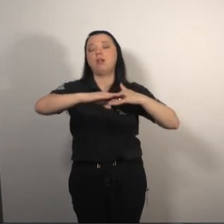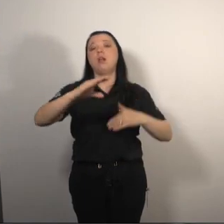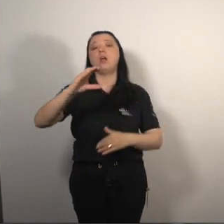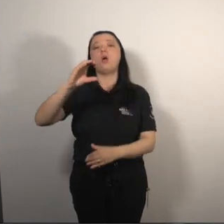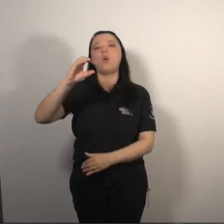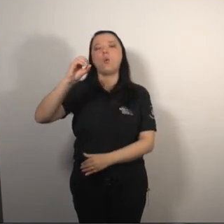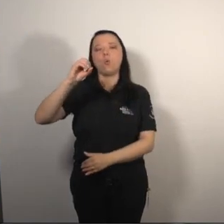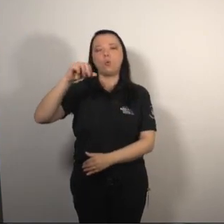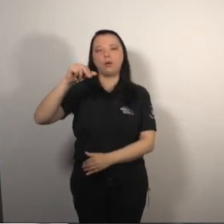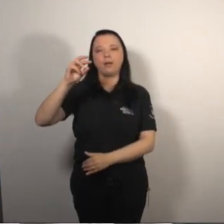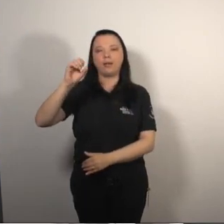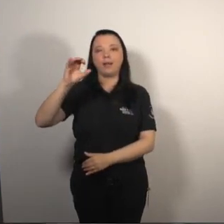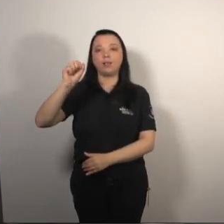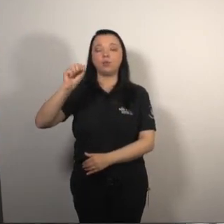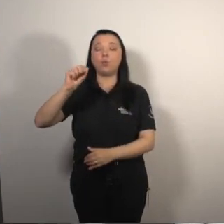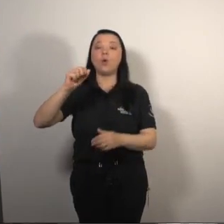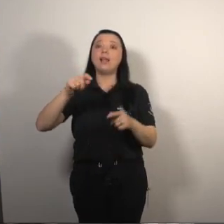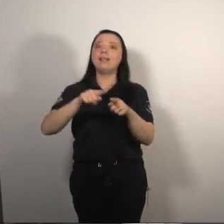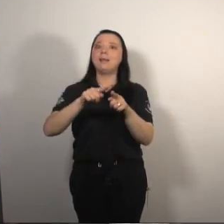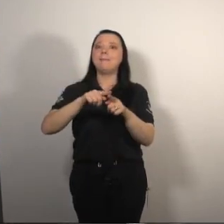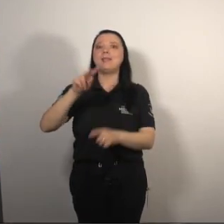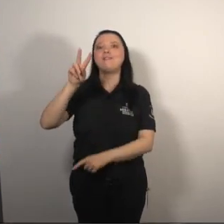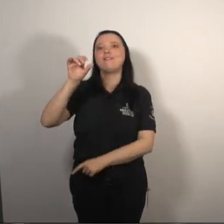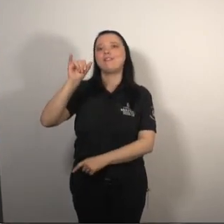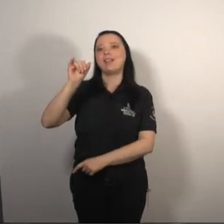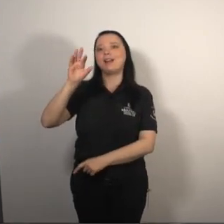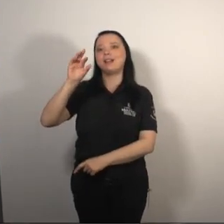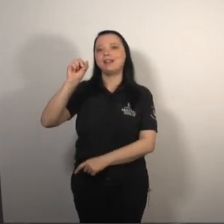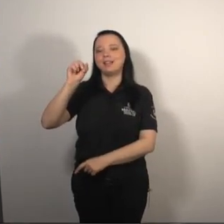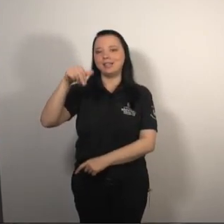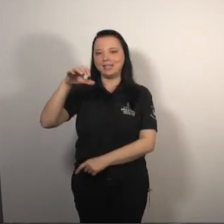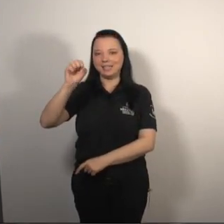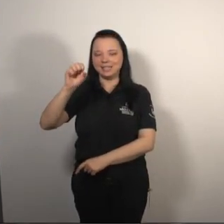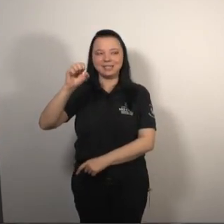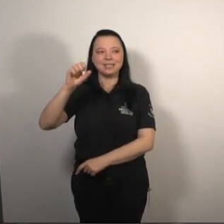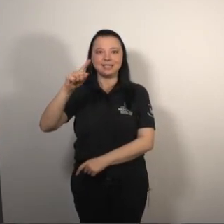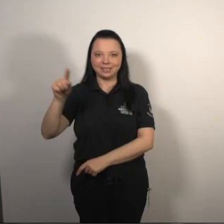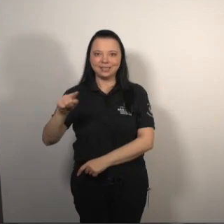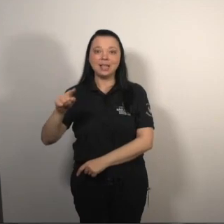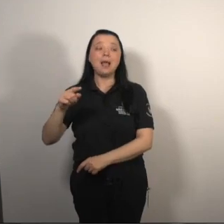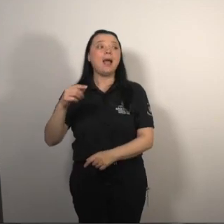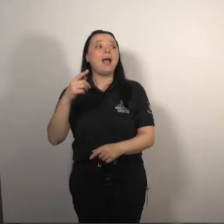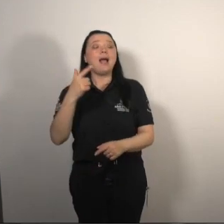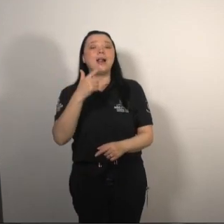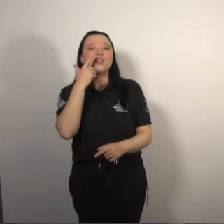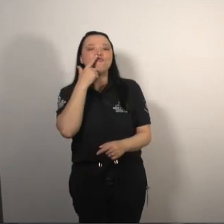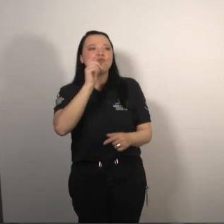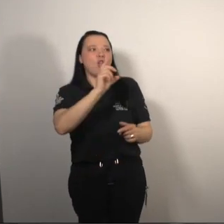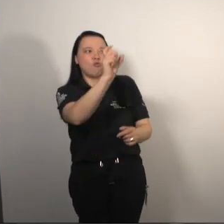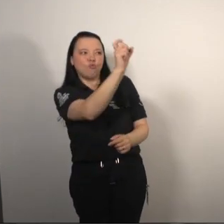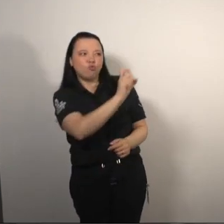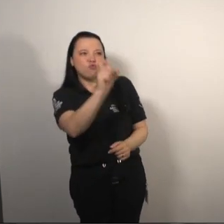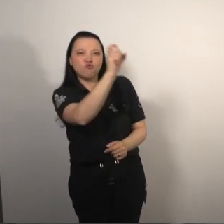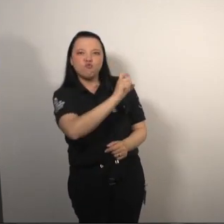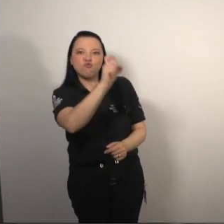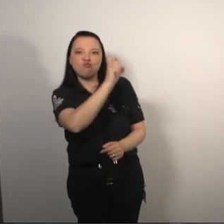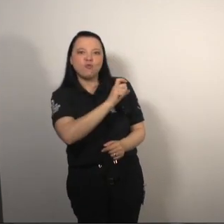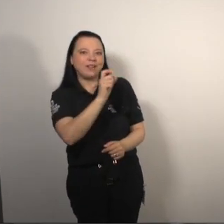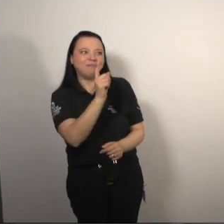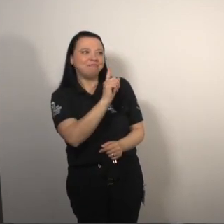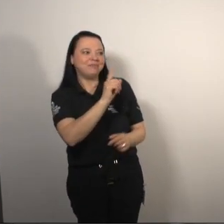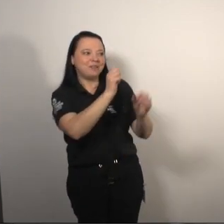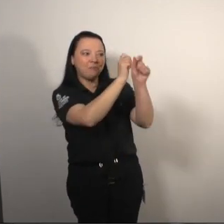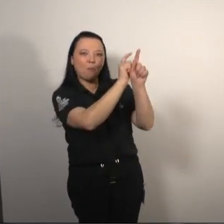com verniz antipichação. Isso é muito importante para que a gente possa preservar ainda mais as nossas pontes